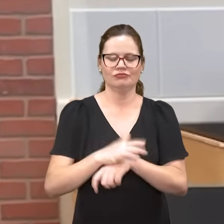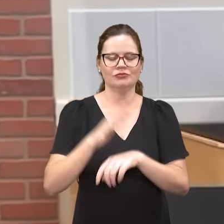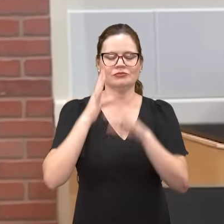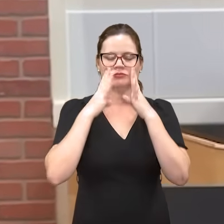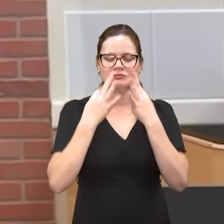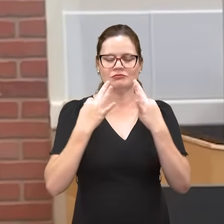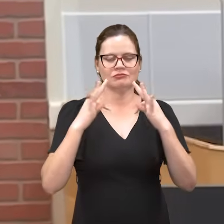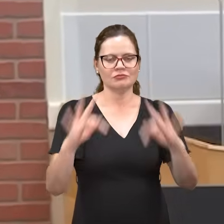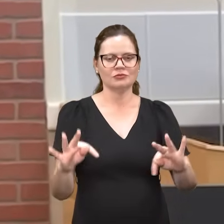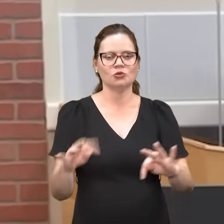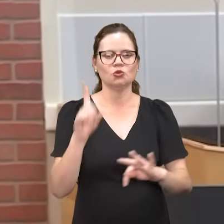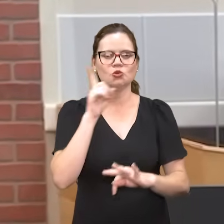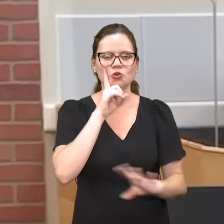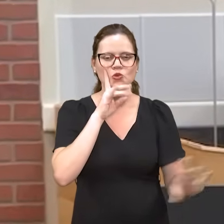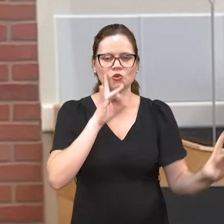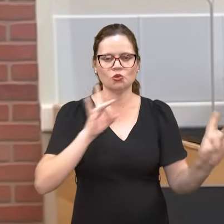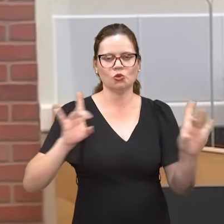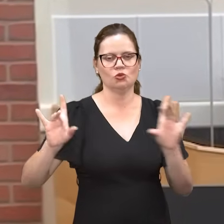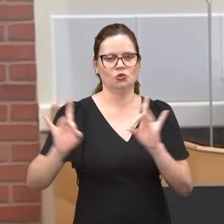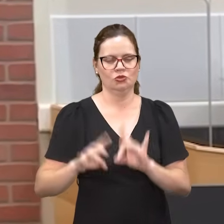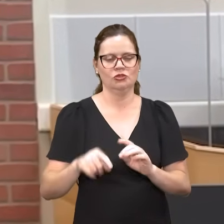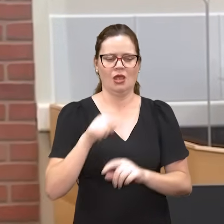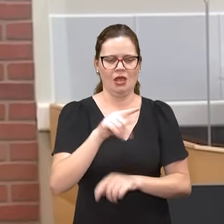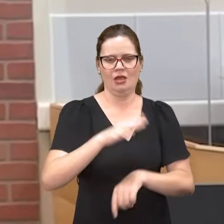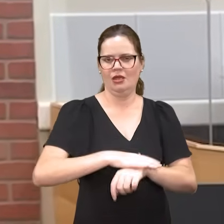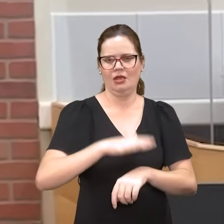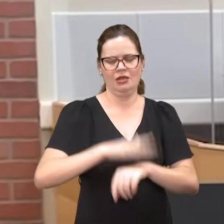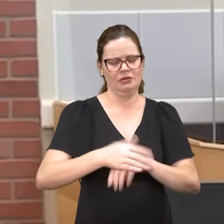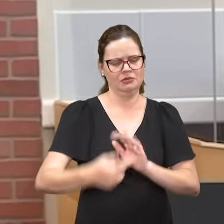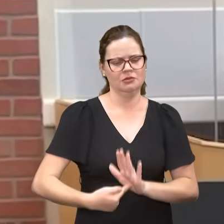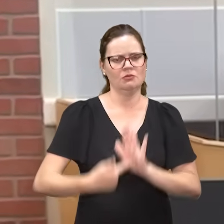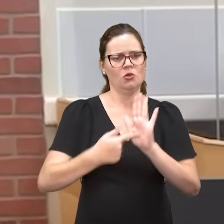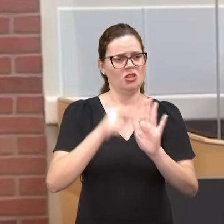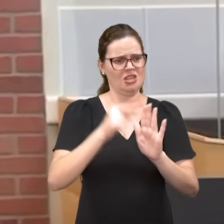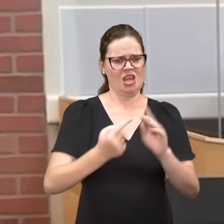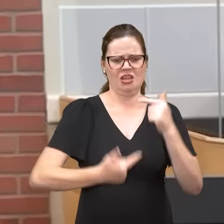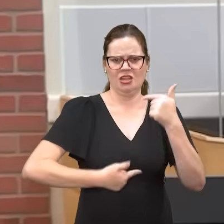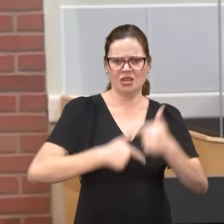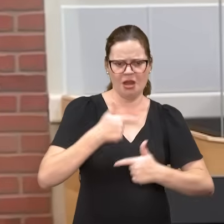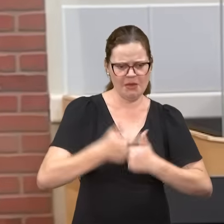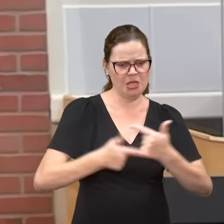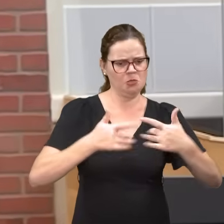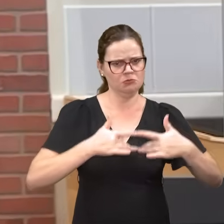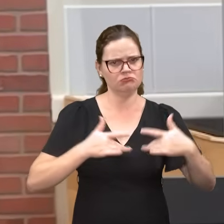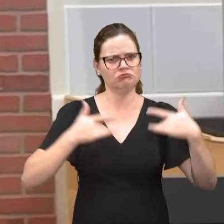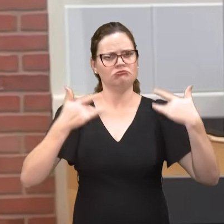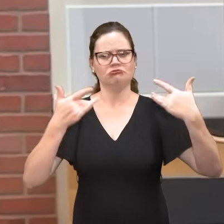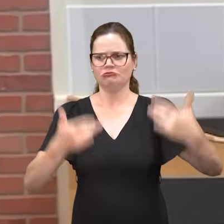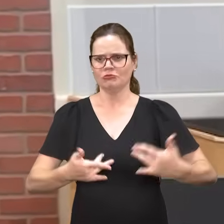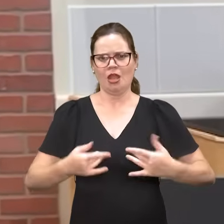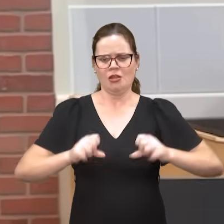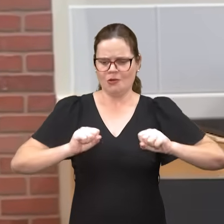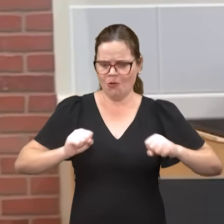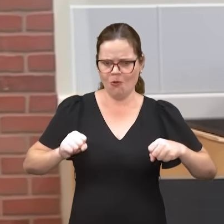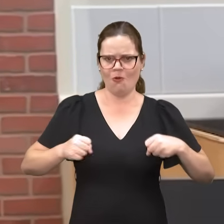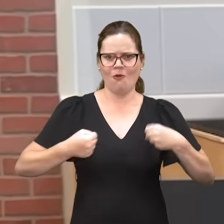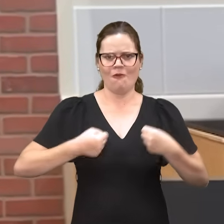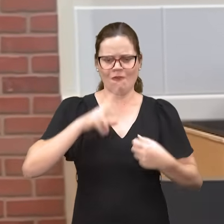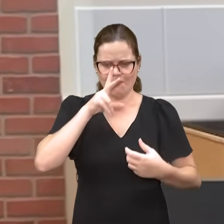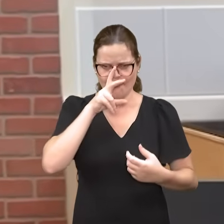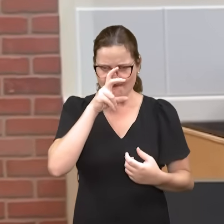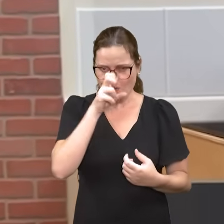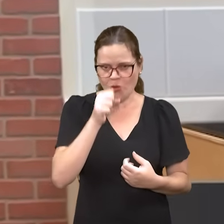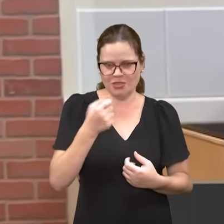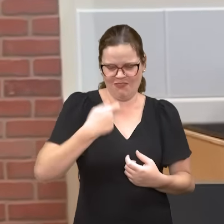mas ele nos ensinou com o seu próprio exemplo, se gastando e se deixando gastar pela obra do